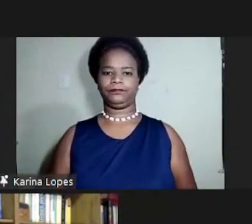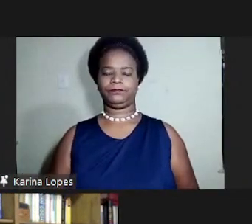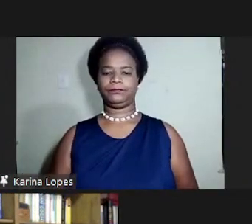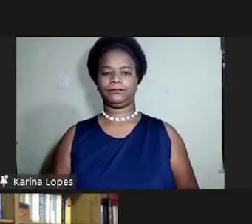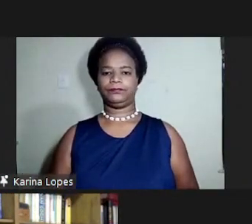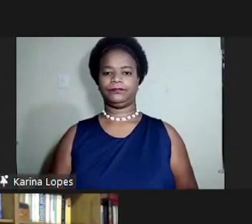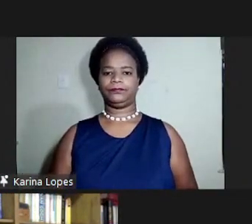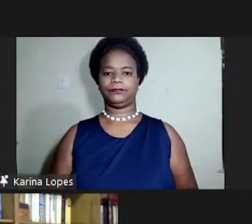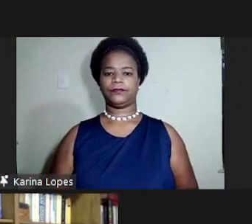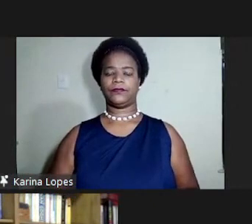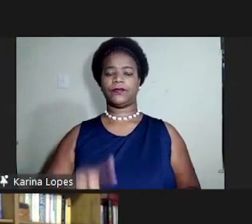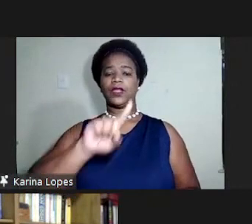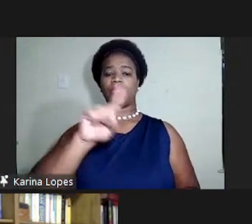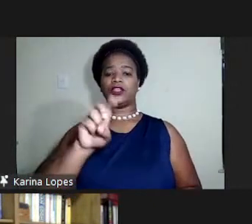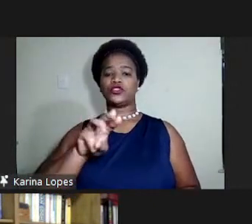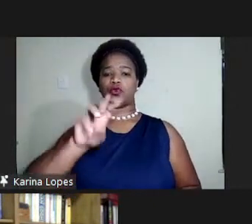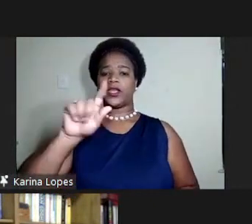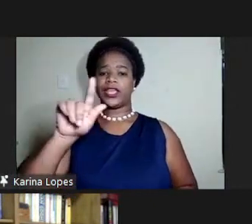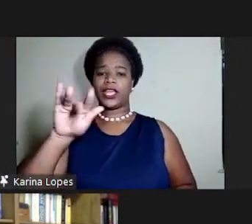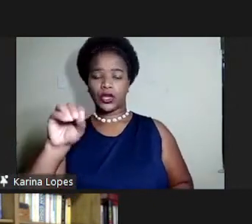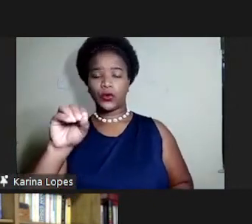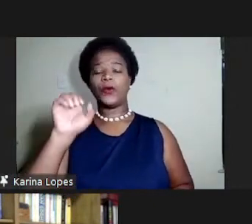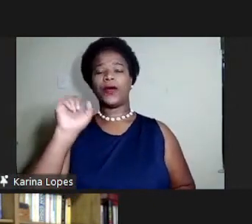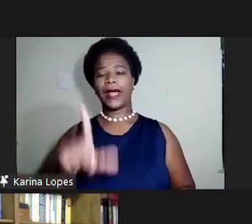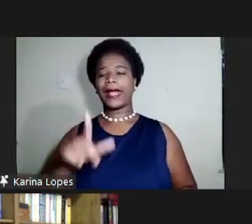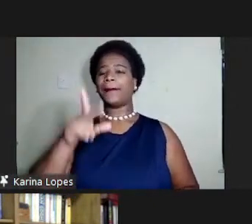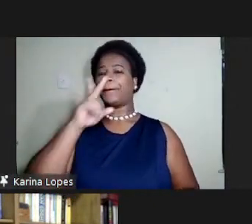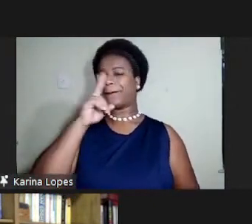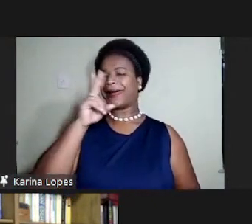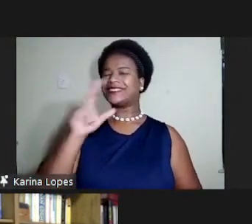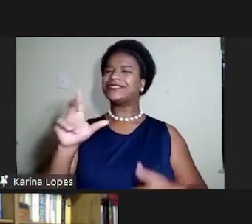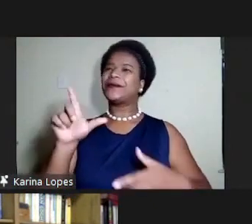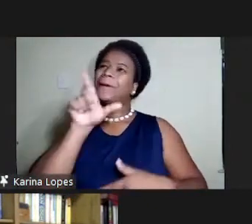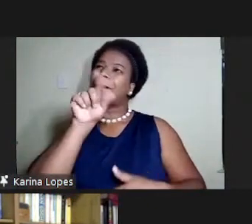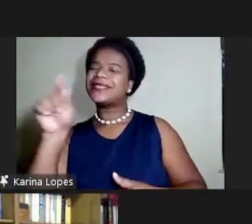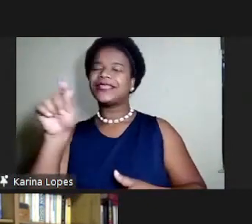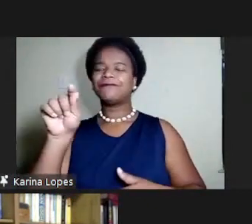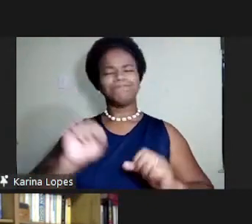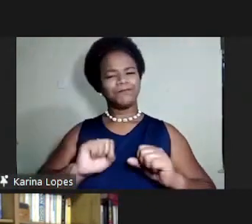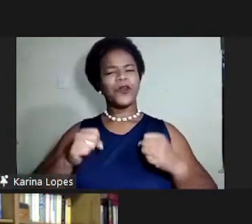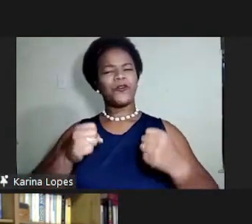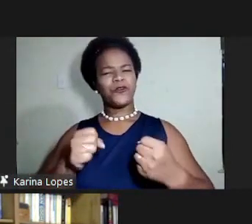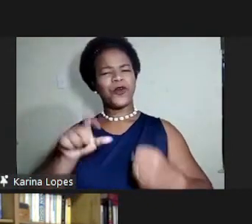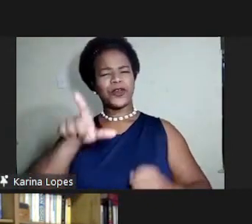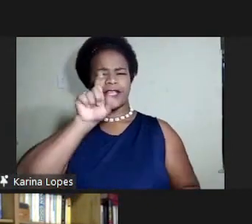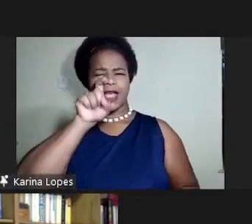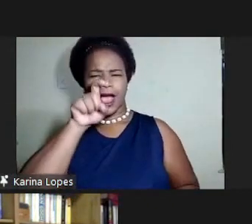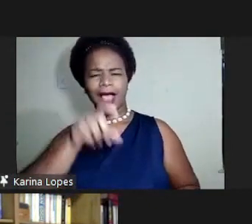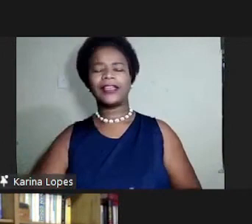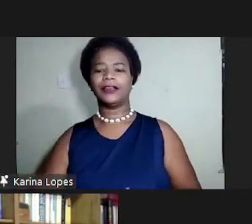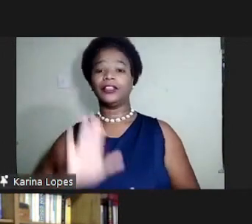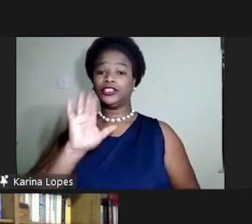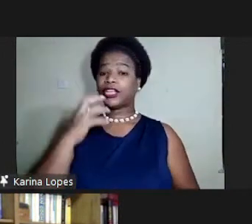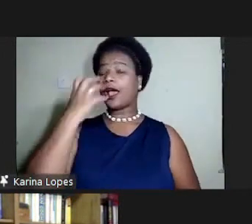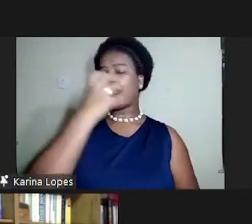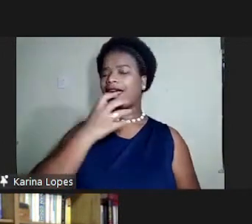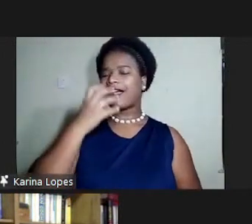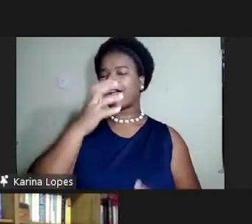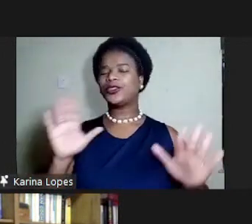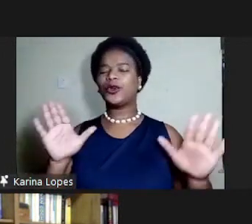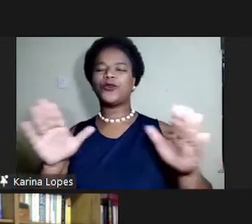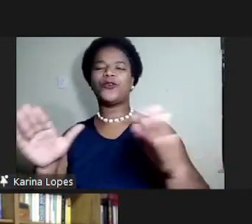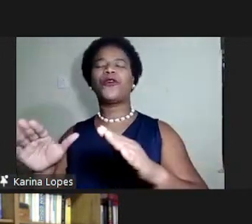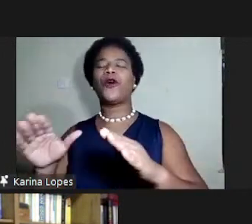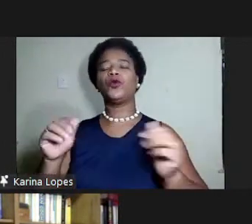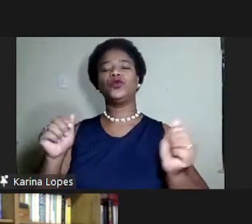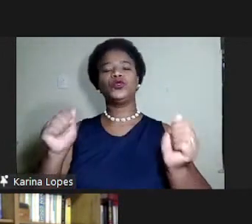Zuínglio era a passarada, corpo de sabiá, força de águia. Cantou, em seu voo entre nós, a beleza das mundas vozes do